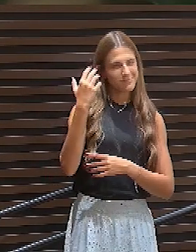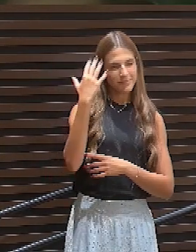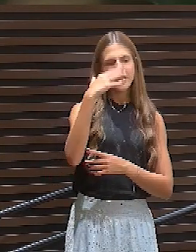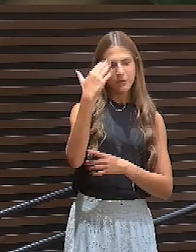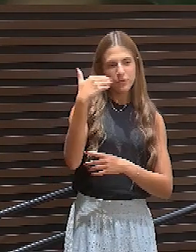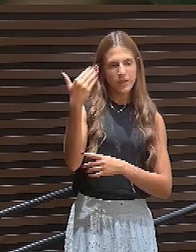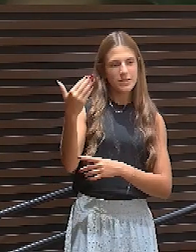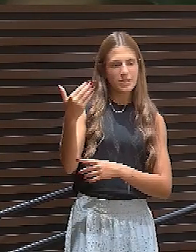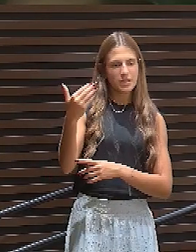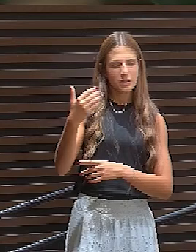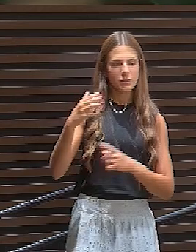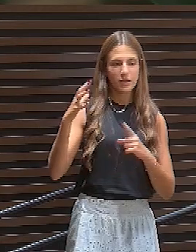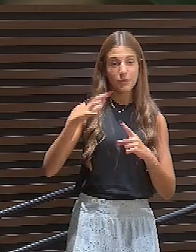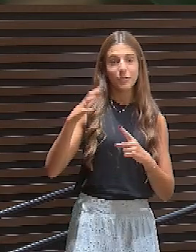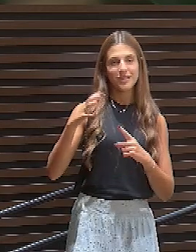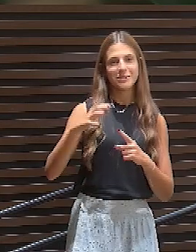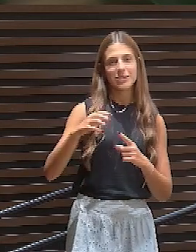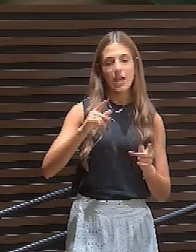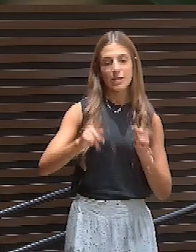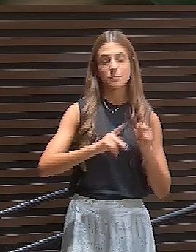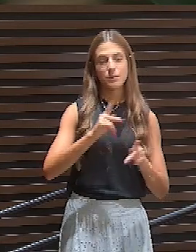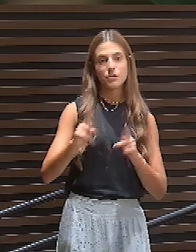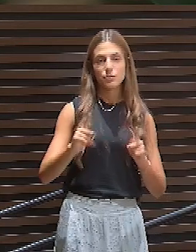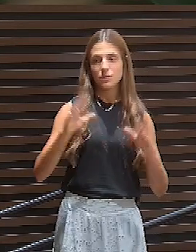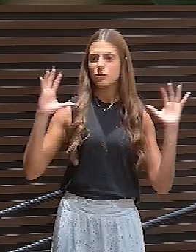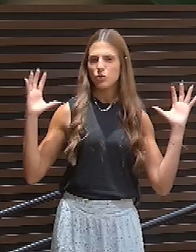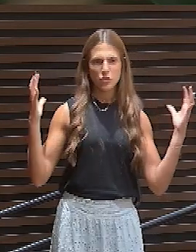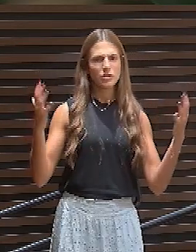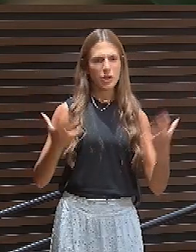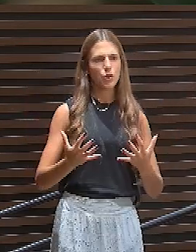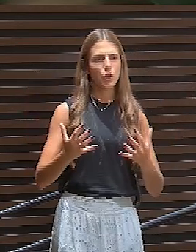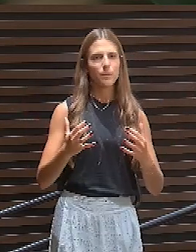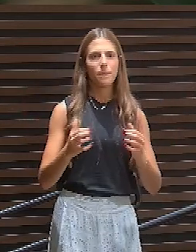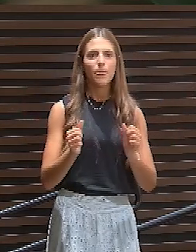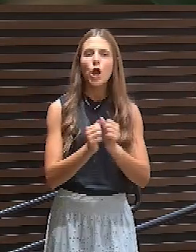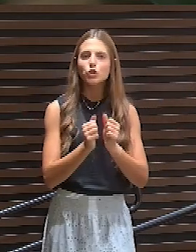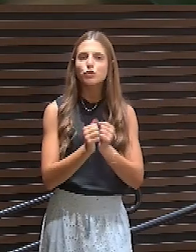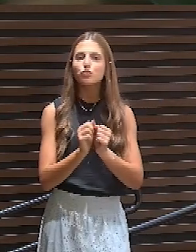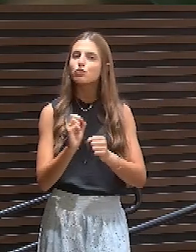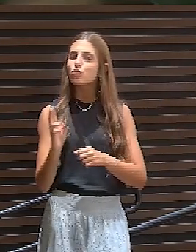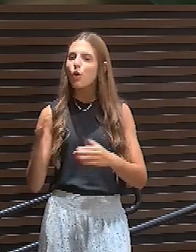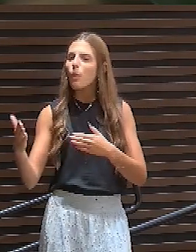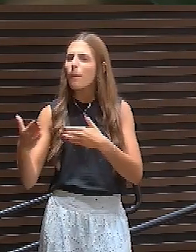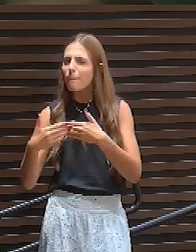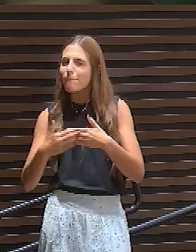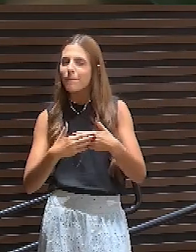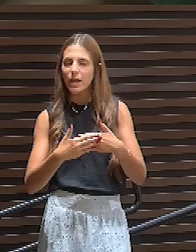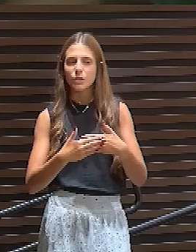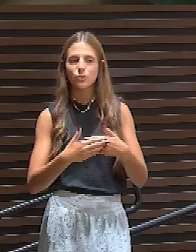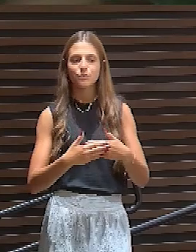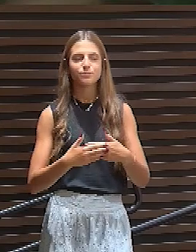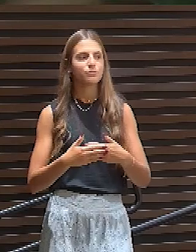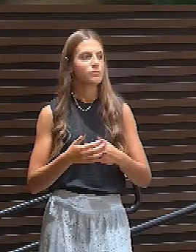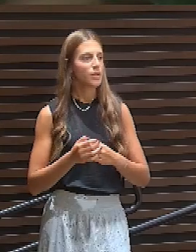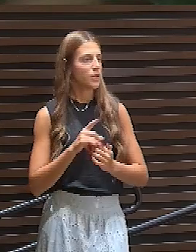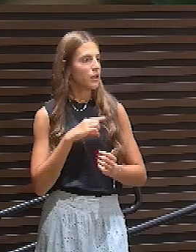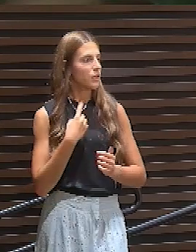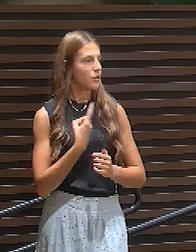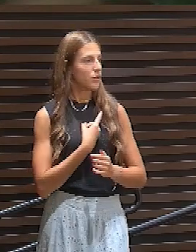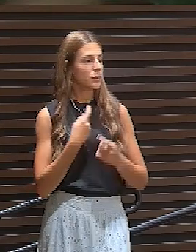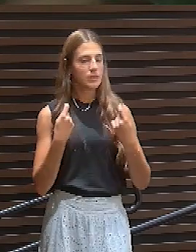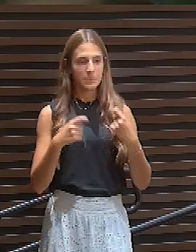Aqueles que estão conosco e aqueles que estão por perto. Estamos vivendo de forma a apontar os outros para